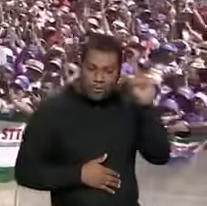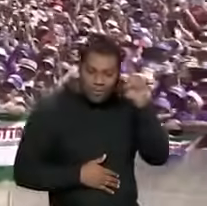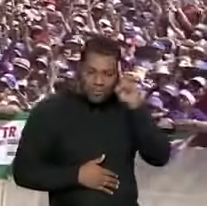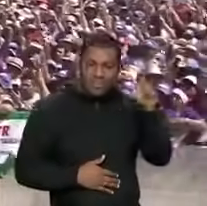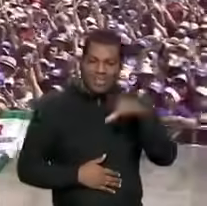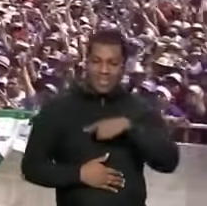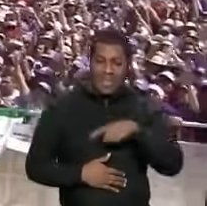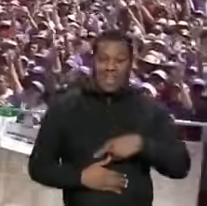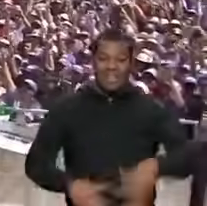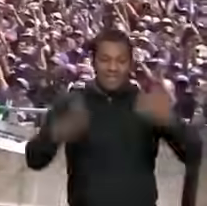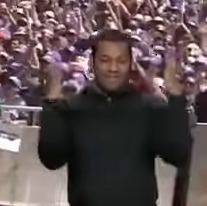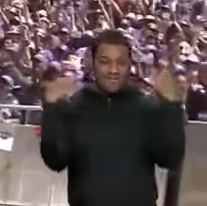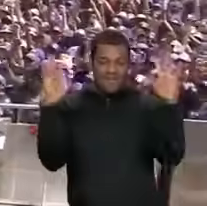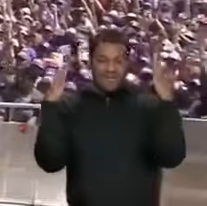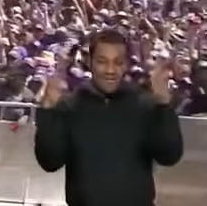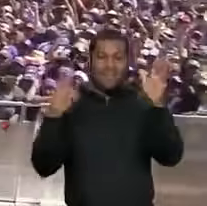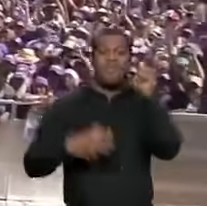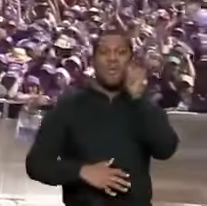marcha das Margaridas